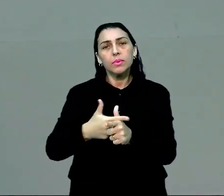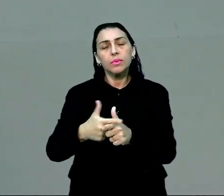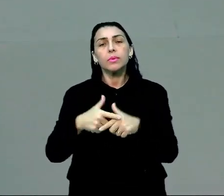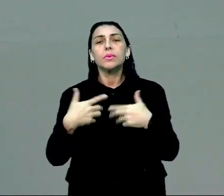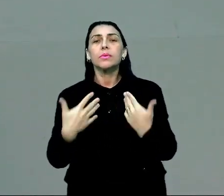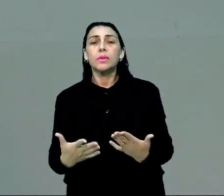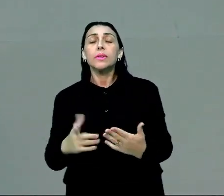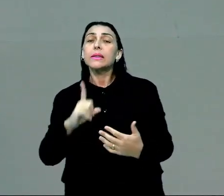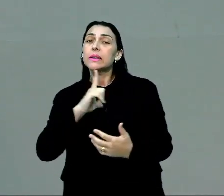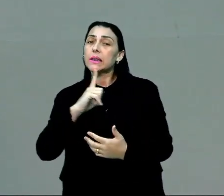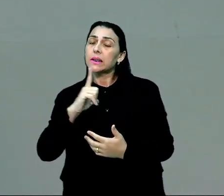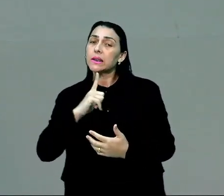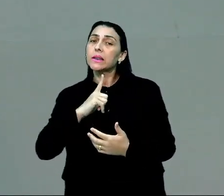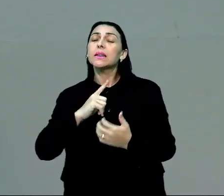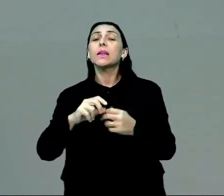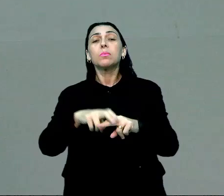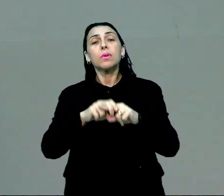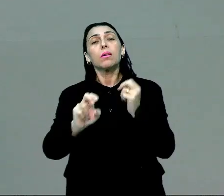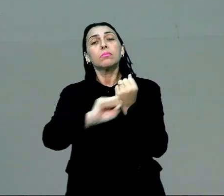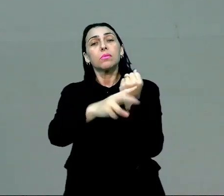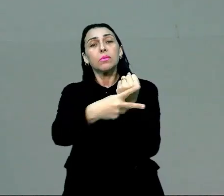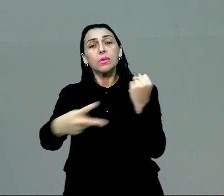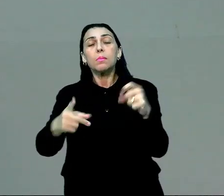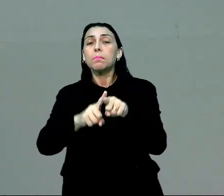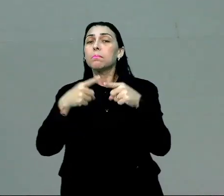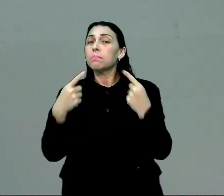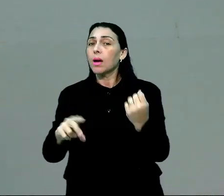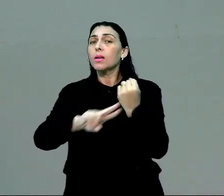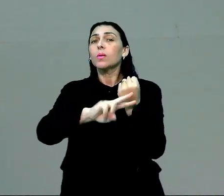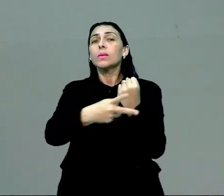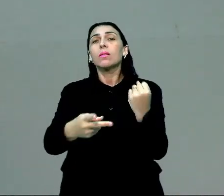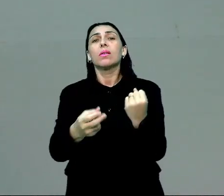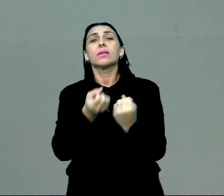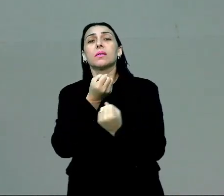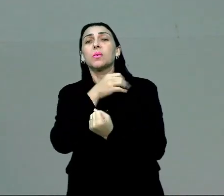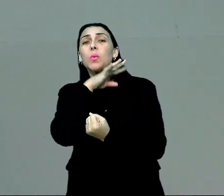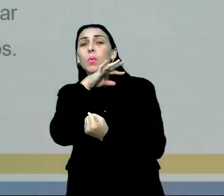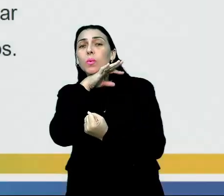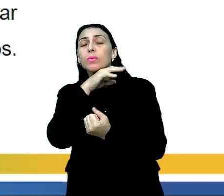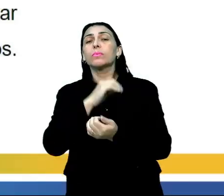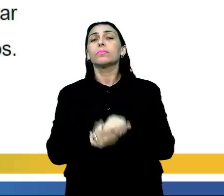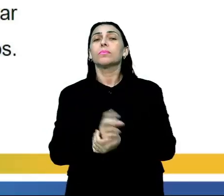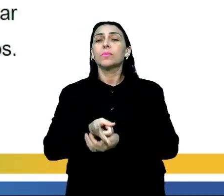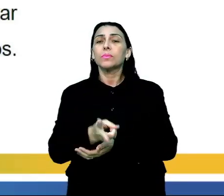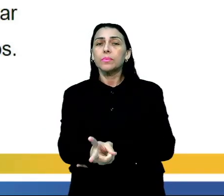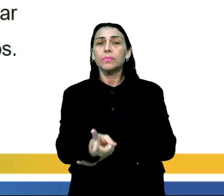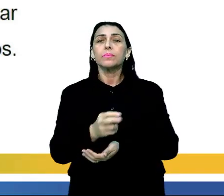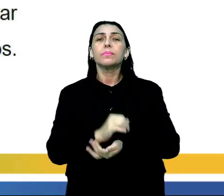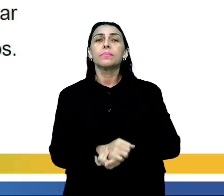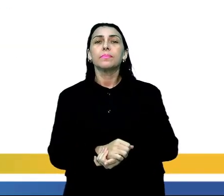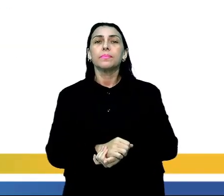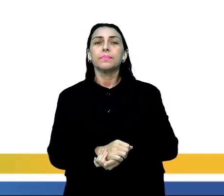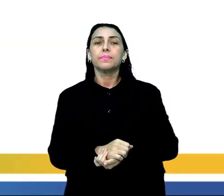Nesse caso aí, nós temos causa e consequência, mas consequência negativa. Vamos continuar.